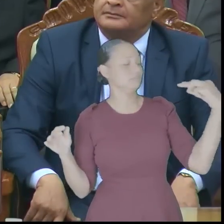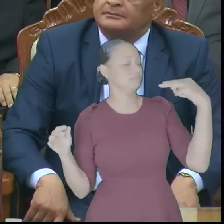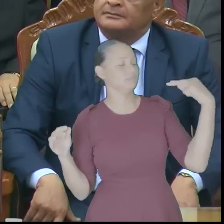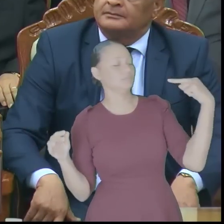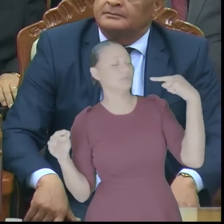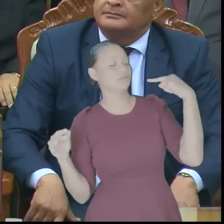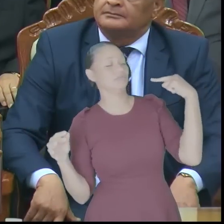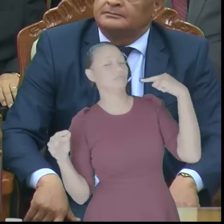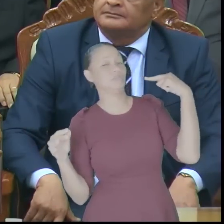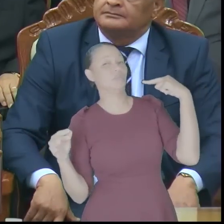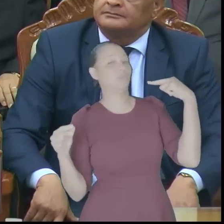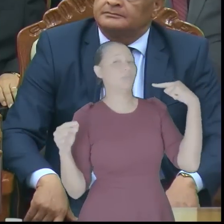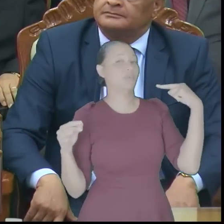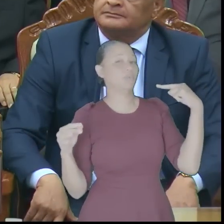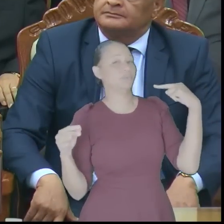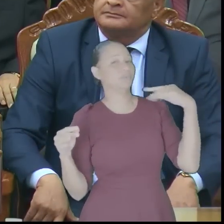problema.